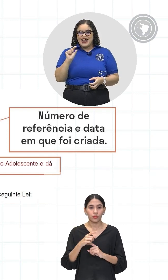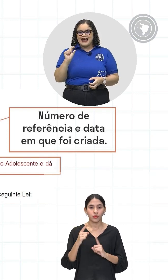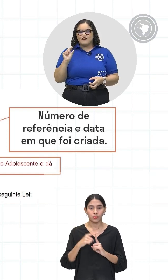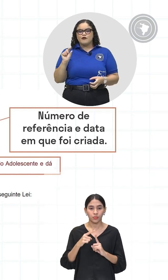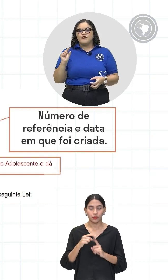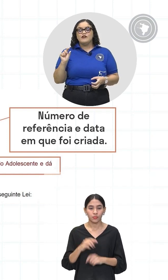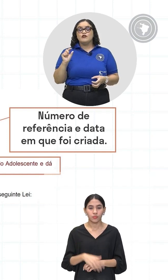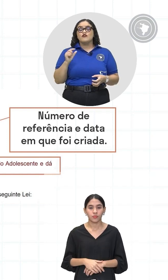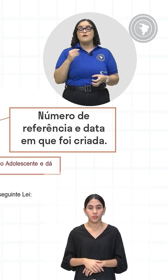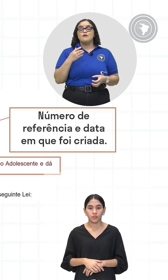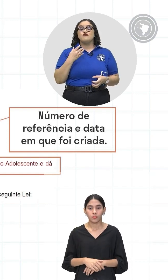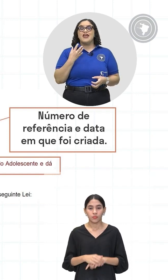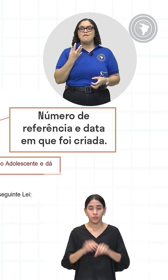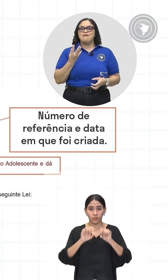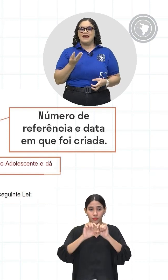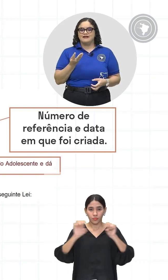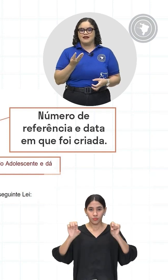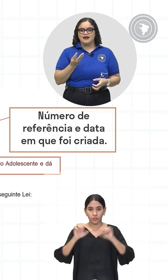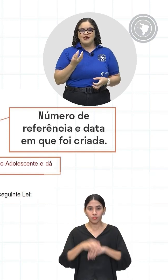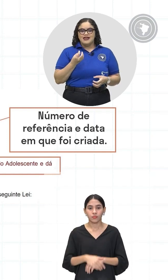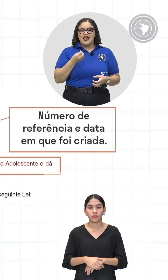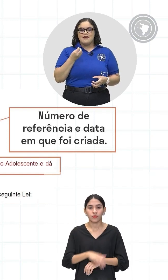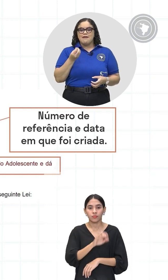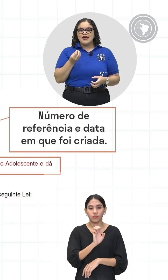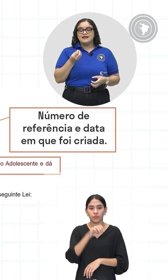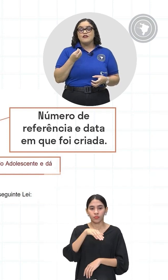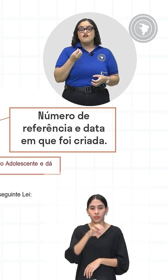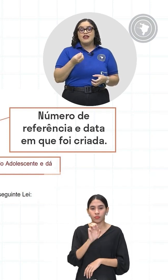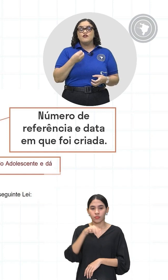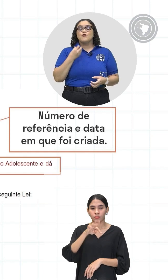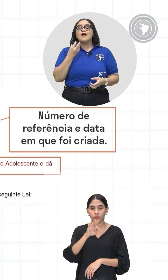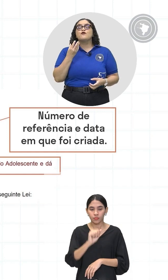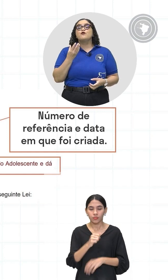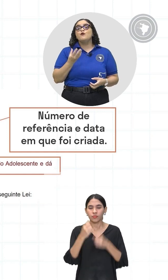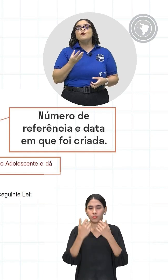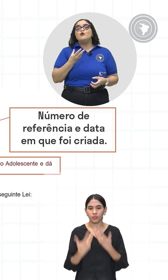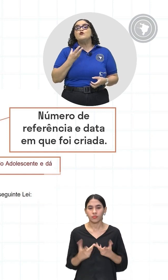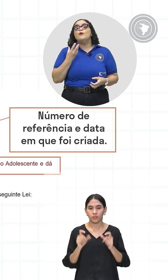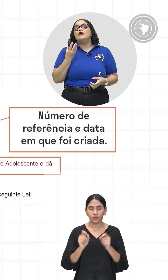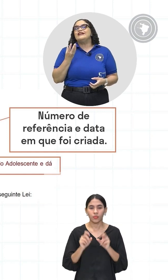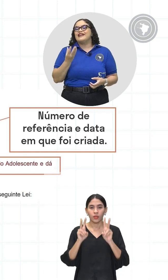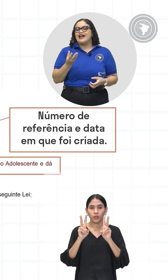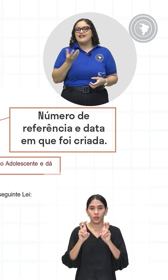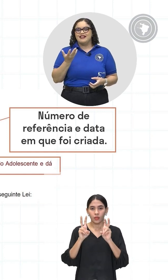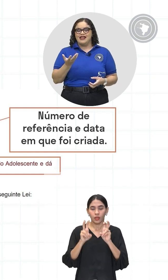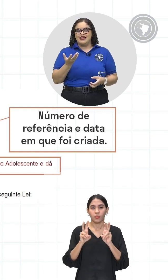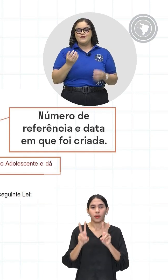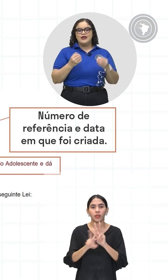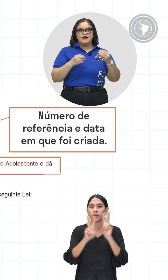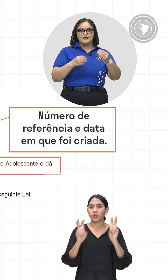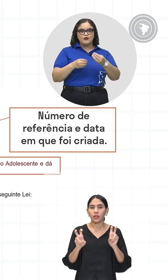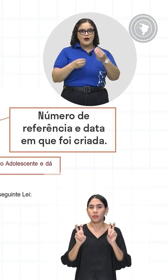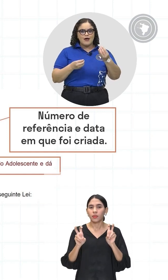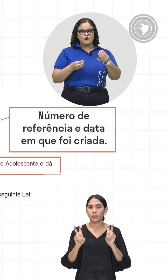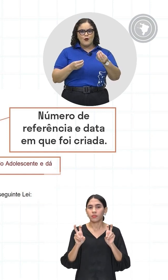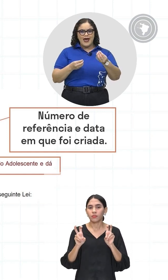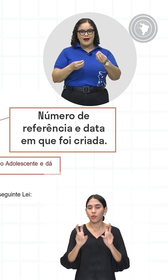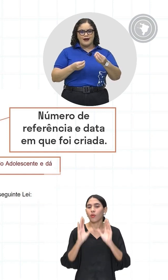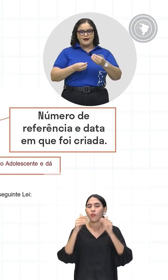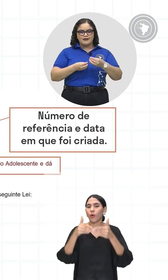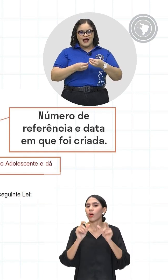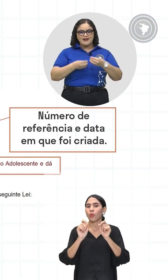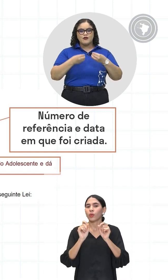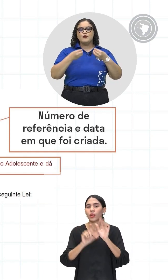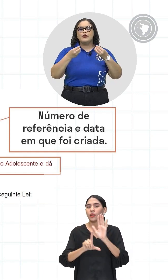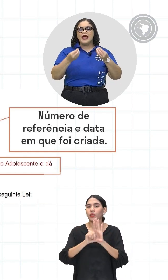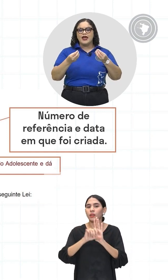esse parágrafozinho que nós chamamos de ementa. E a ementa diz o assunto sobre o que trata a lei. Então, no caso do